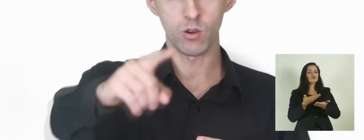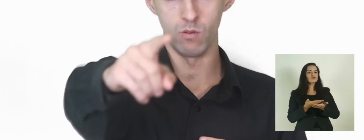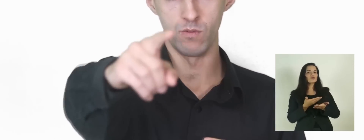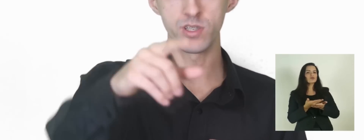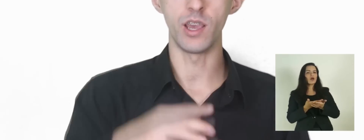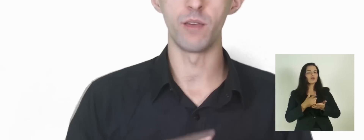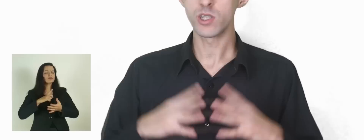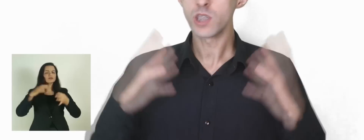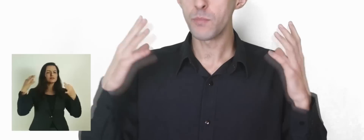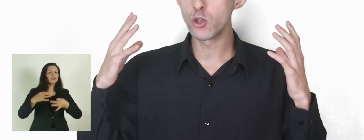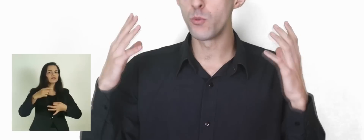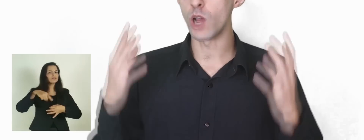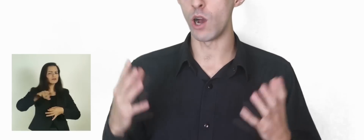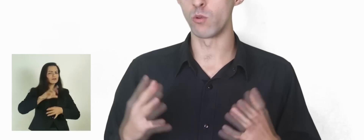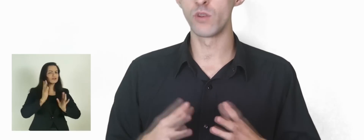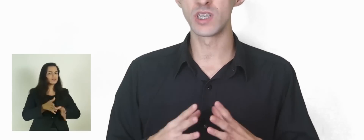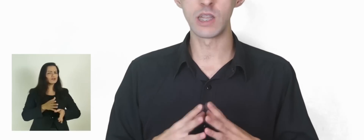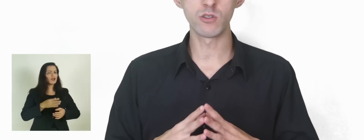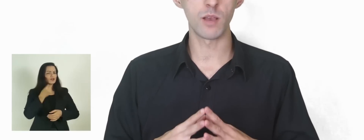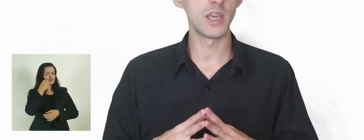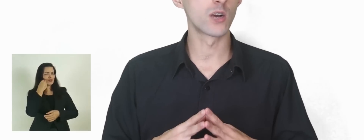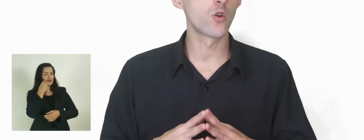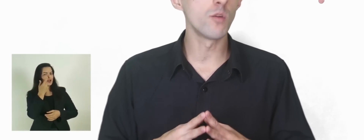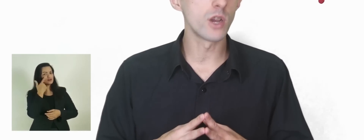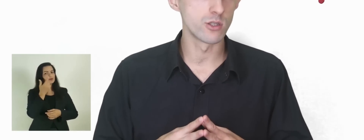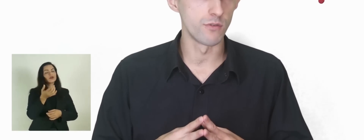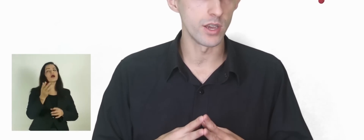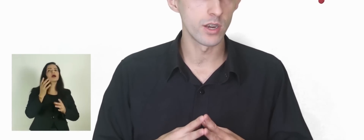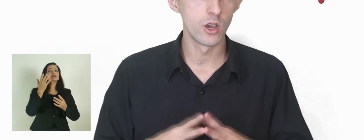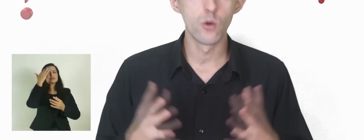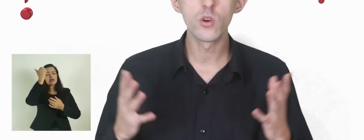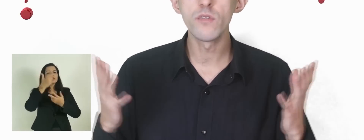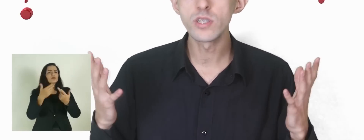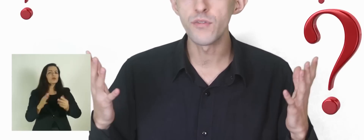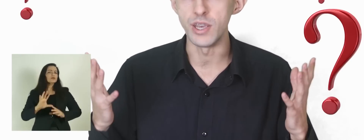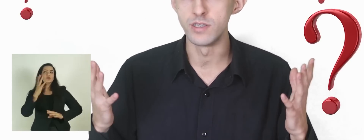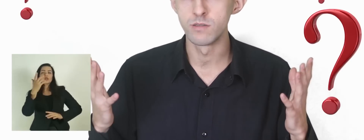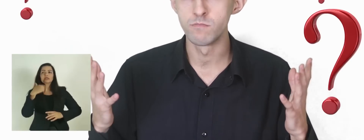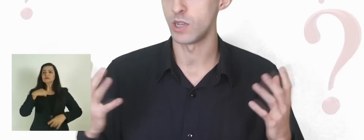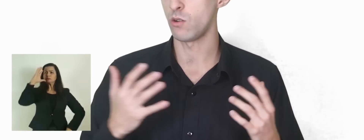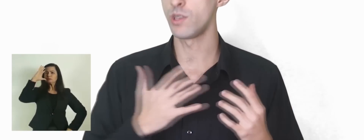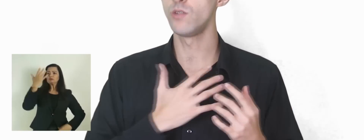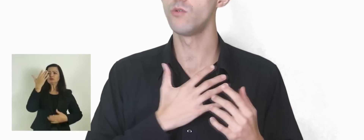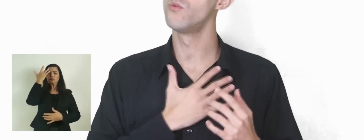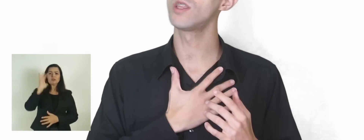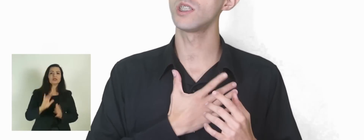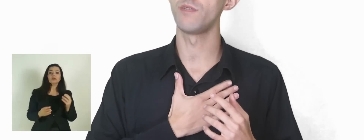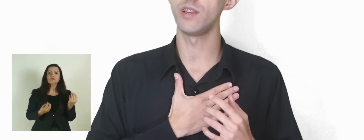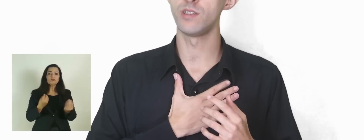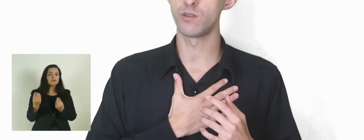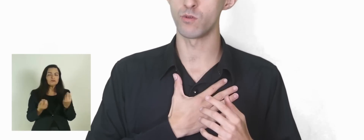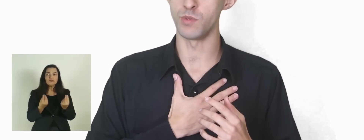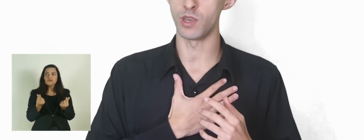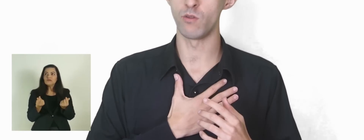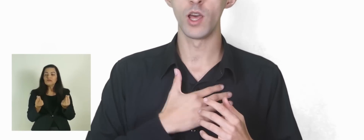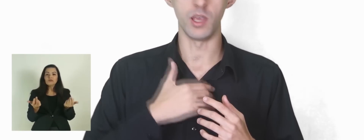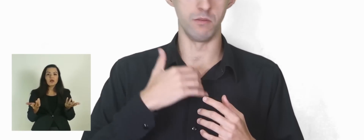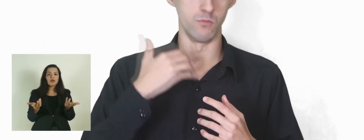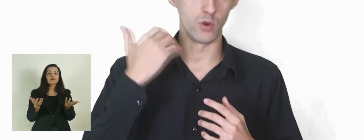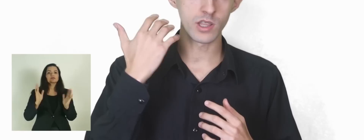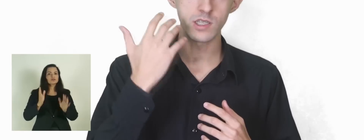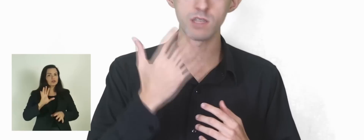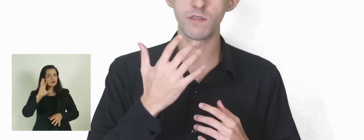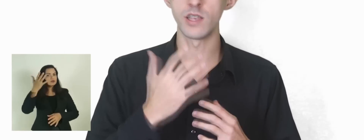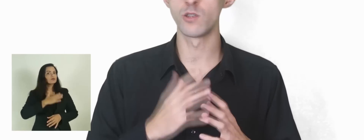aconteceu com você. Você já passou por algo que você não sabia como resolver? O que você fez? Já aconteceu muitas vezes isso comigo,